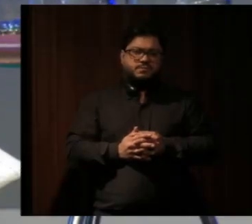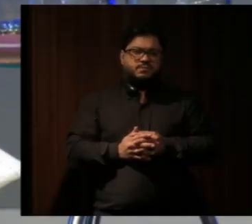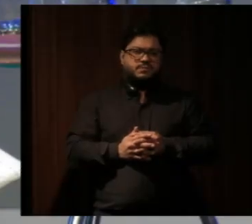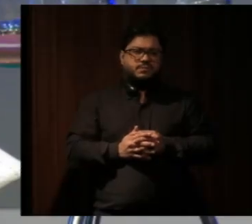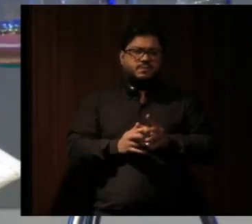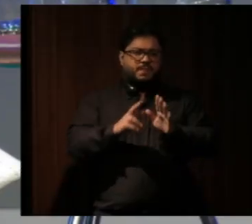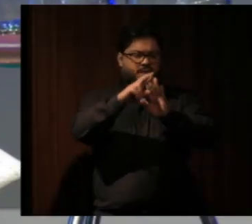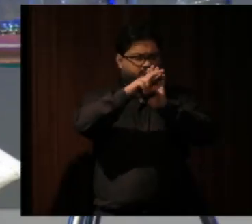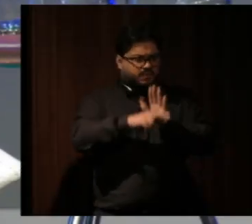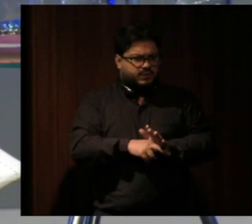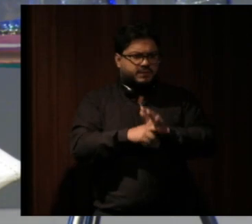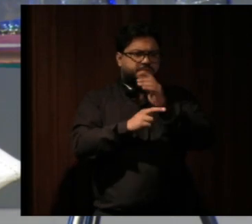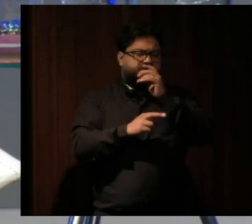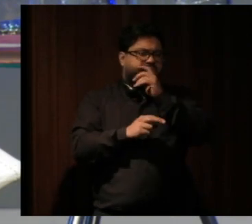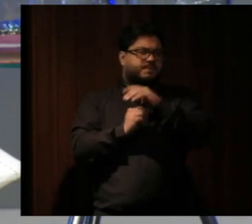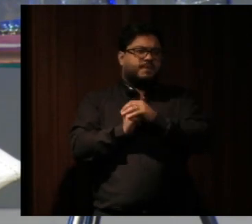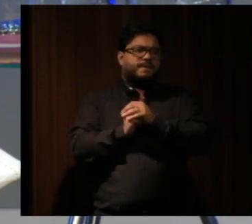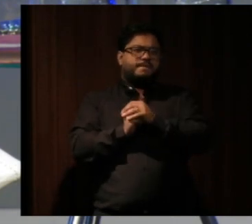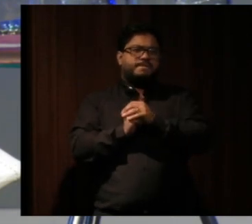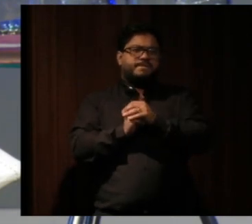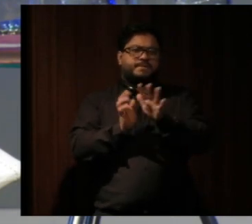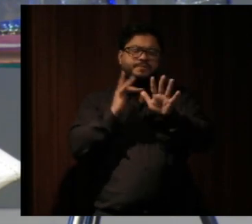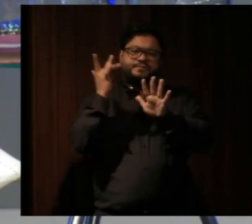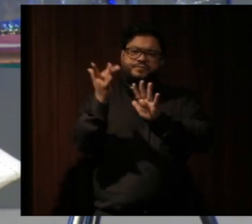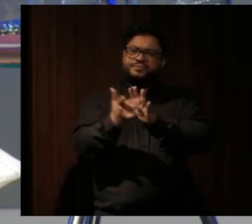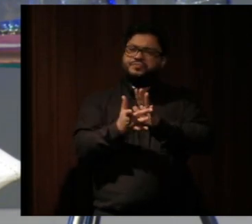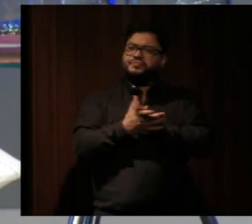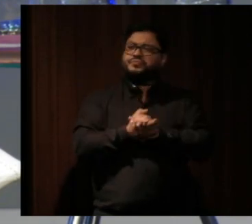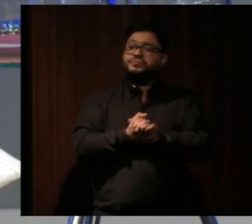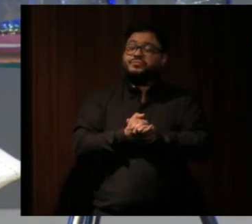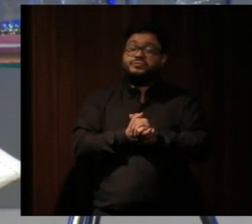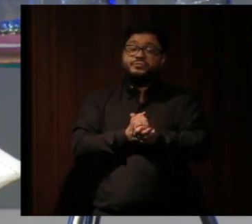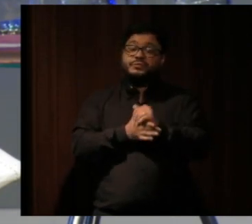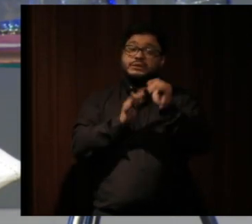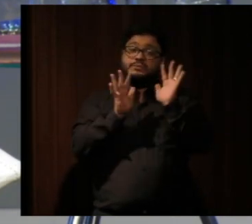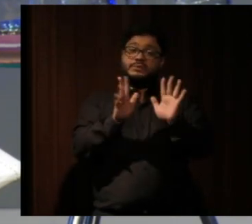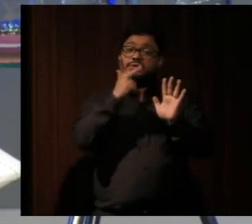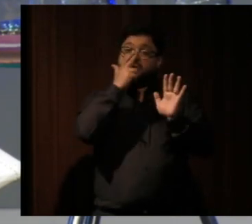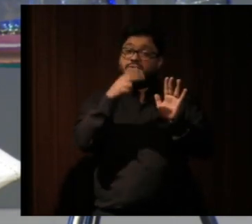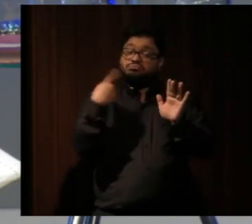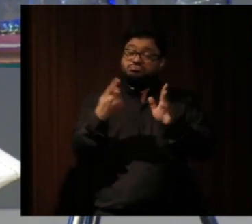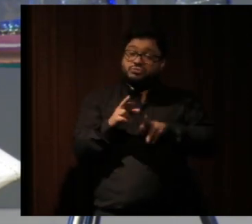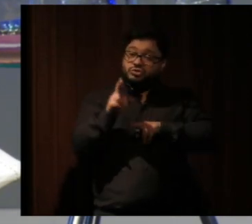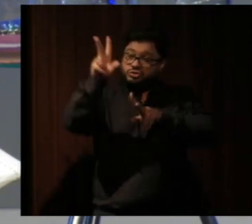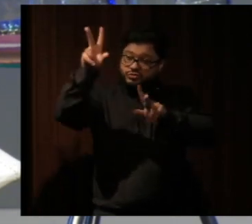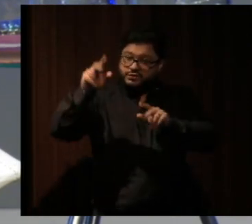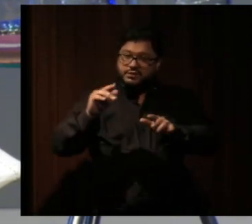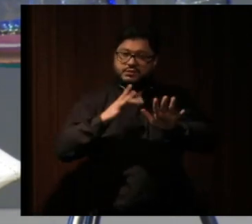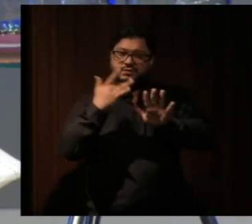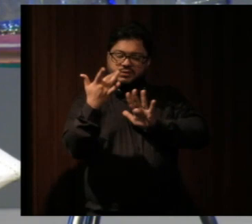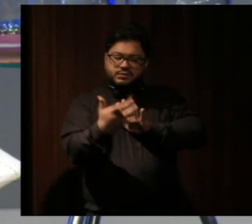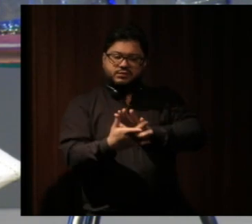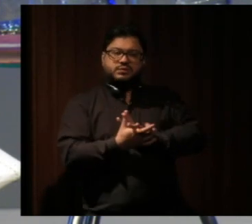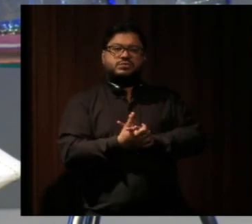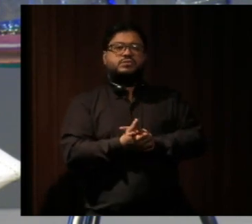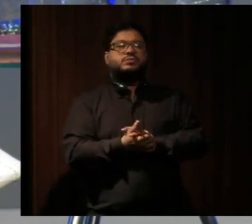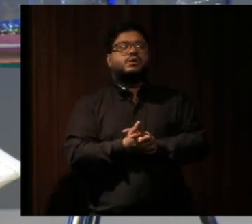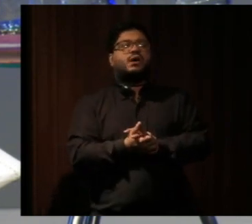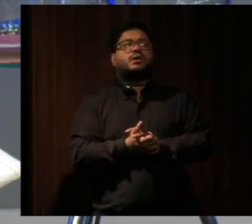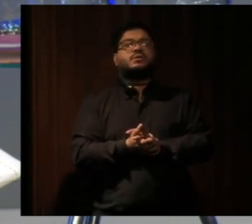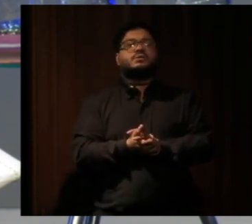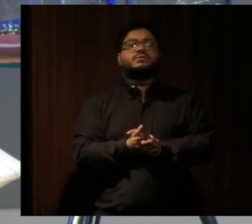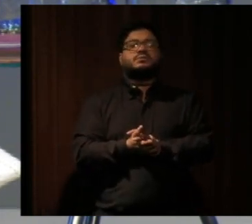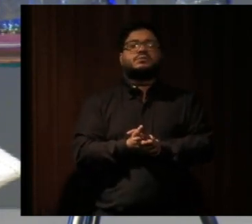regulamentação a regulação das das redes sociais né mas acho que a gente se diferencia das redes sociais quando